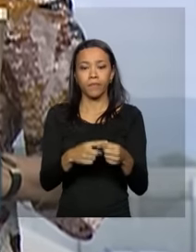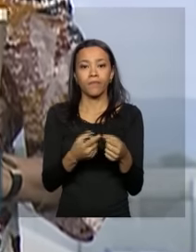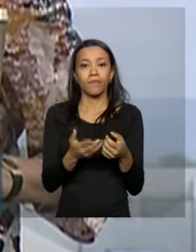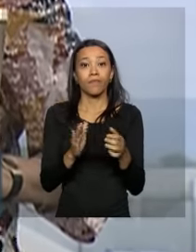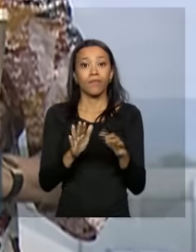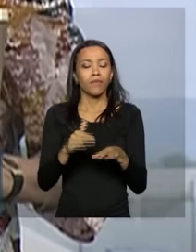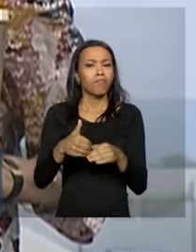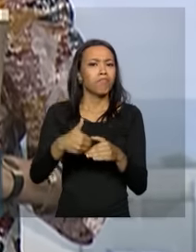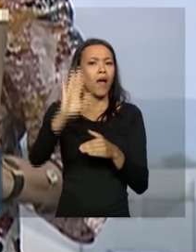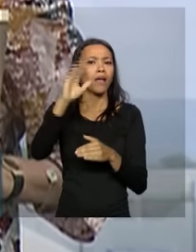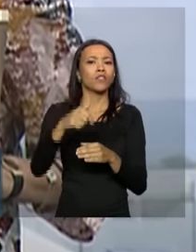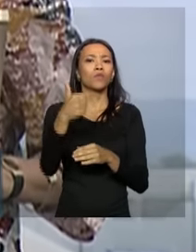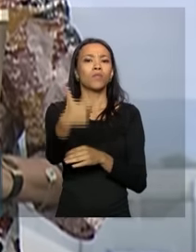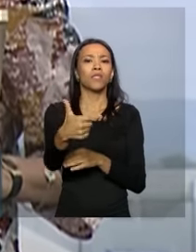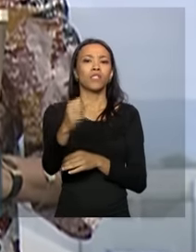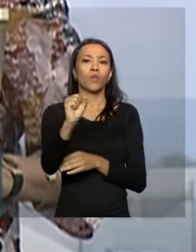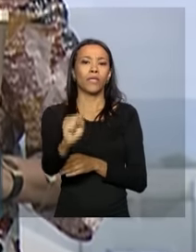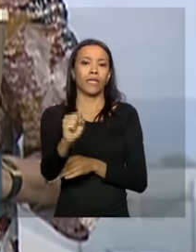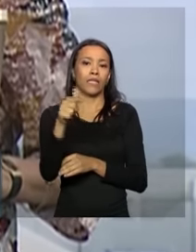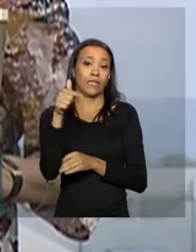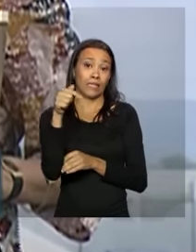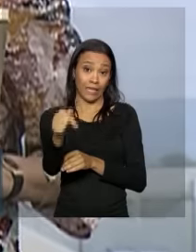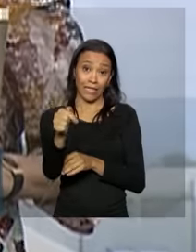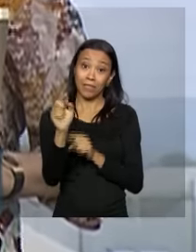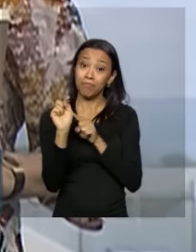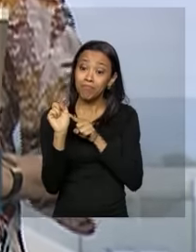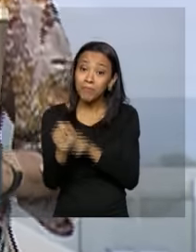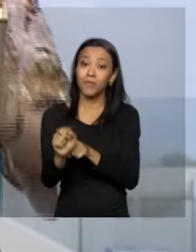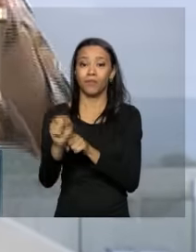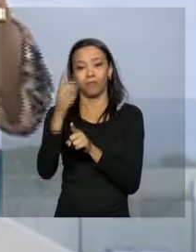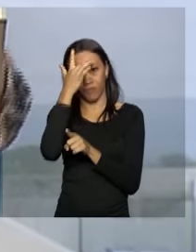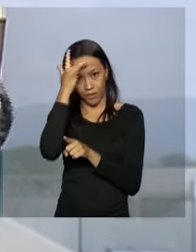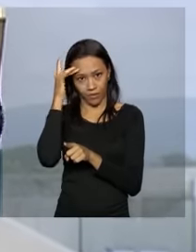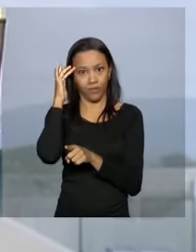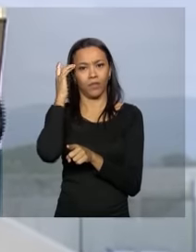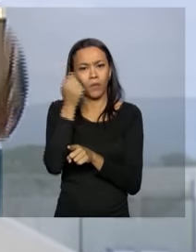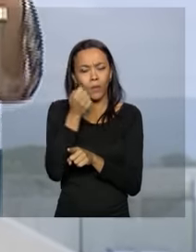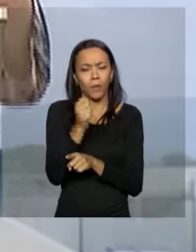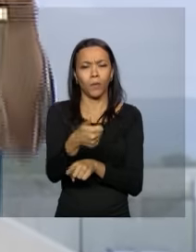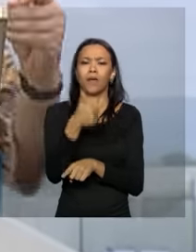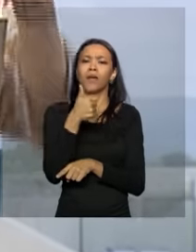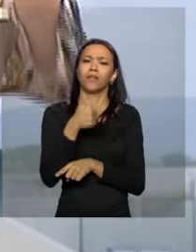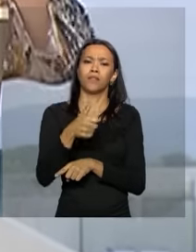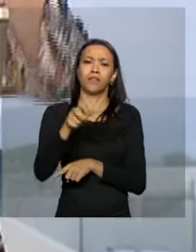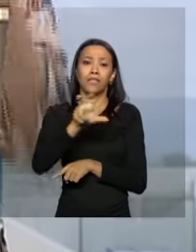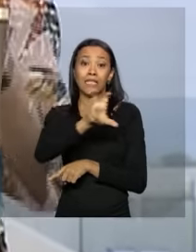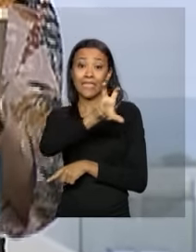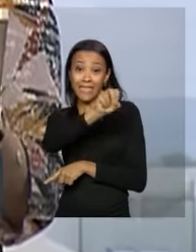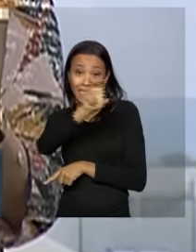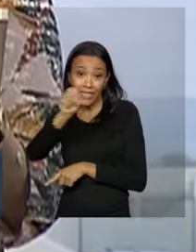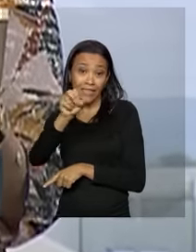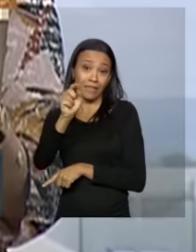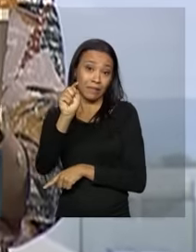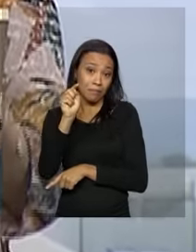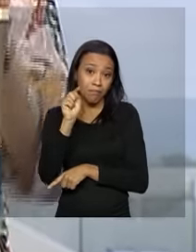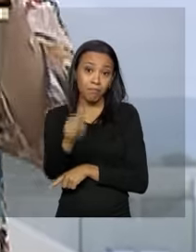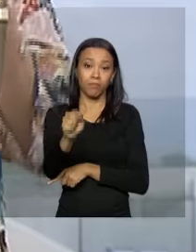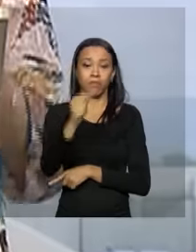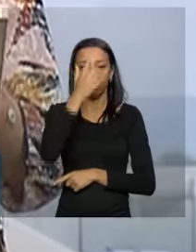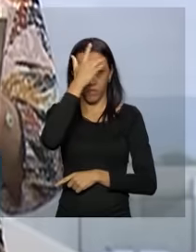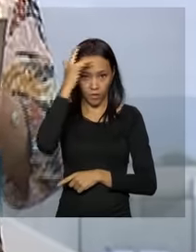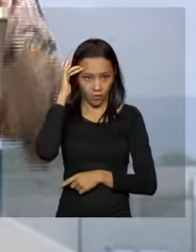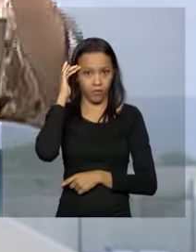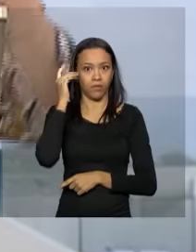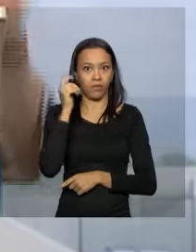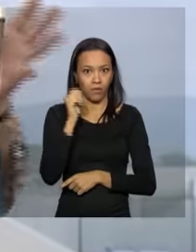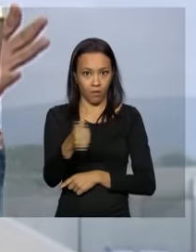mais 287 mil habitantes, ou seja, quase 500 mil pessoas